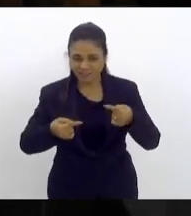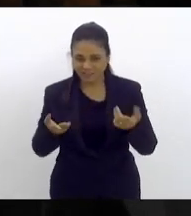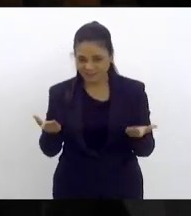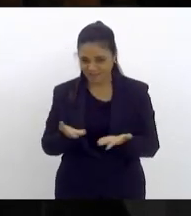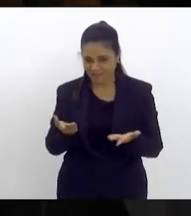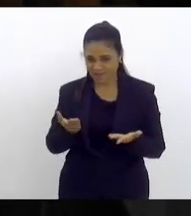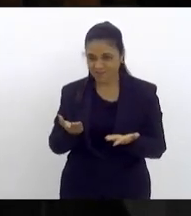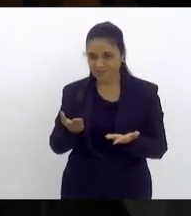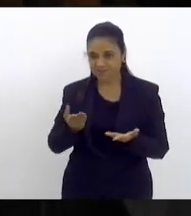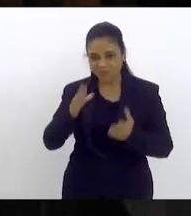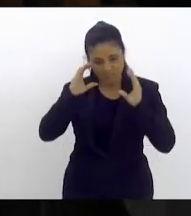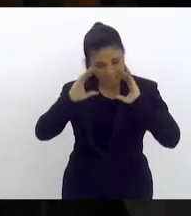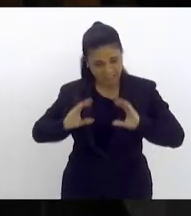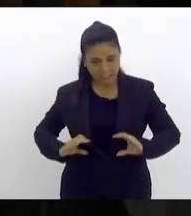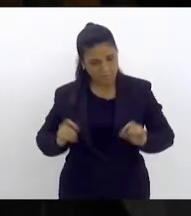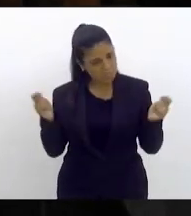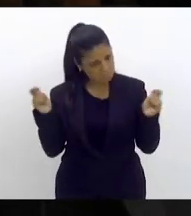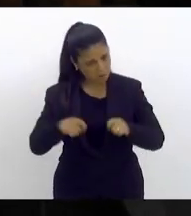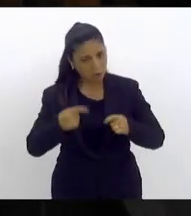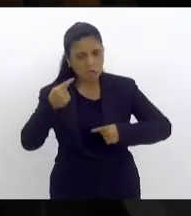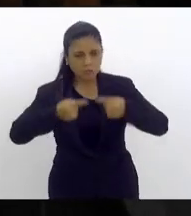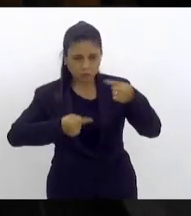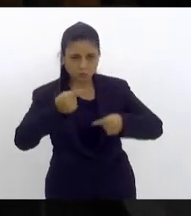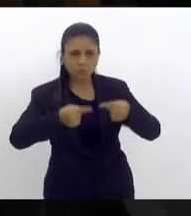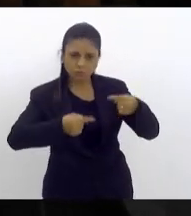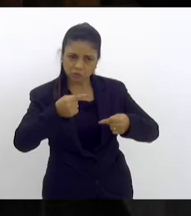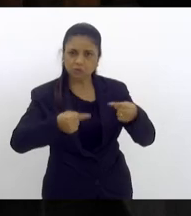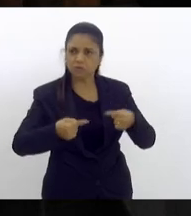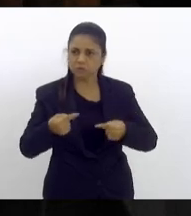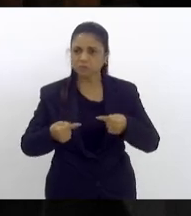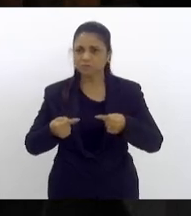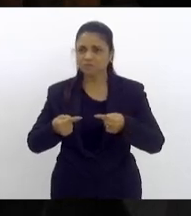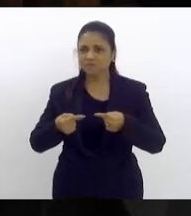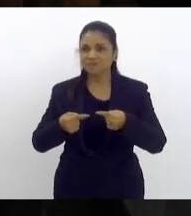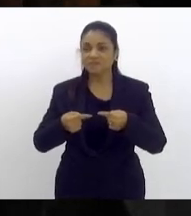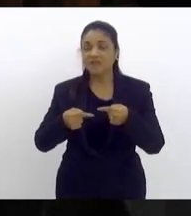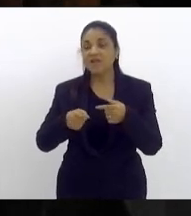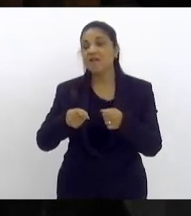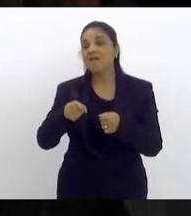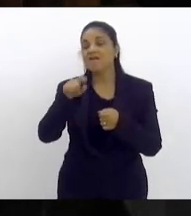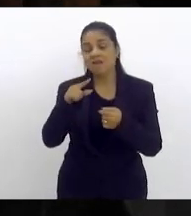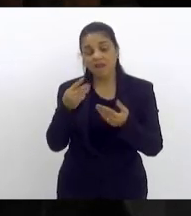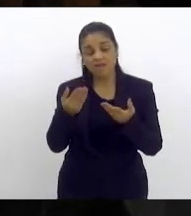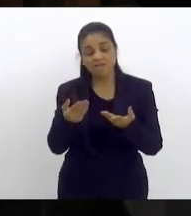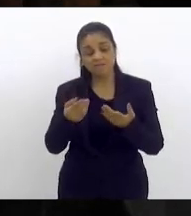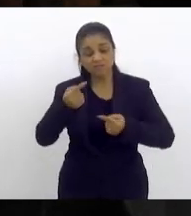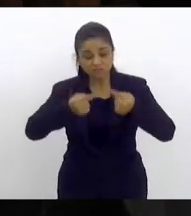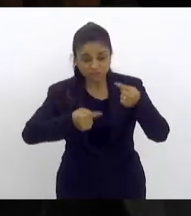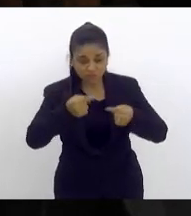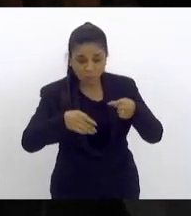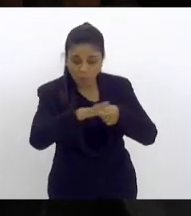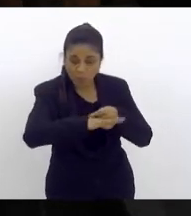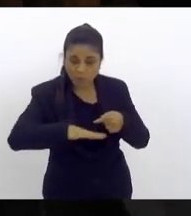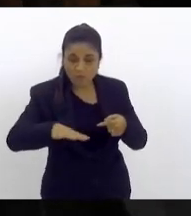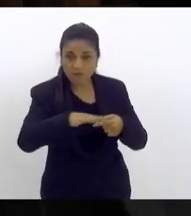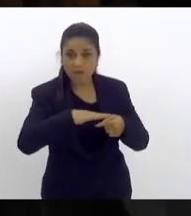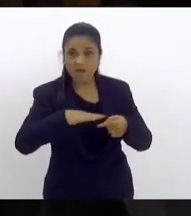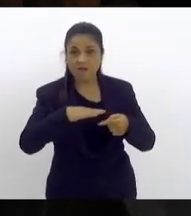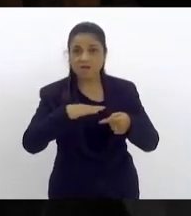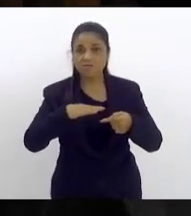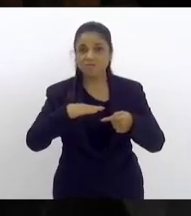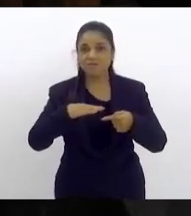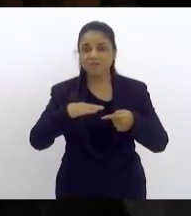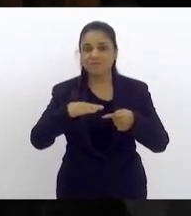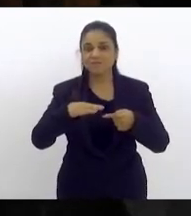como cidadão a gente tem o direito de fazer a discussão internacional mas quem traz a discussão sempre para o campo Nacional sempre a discussão da